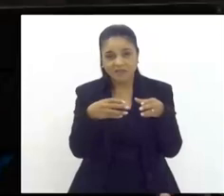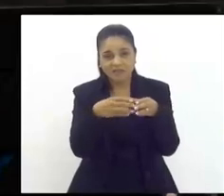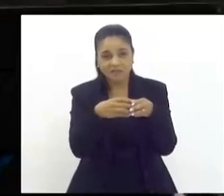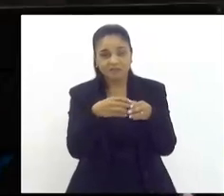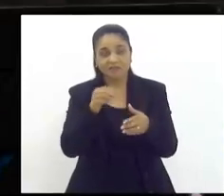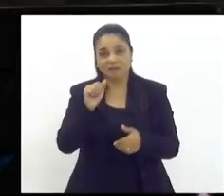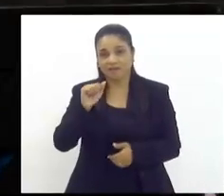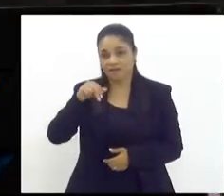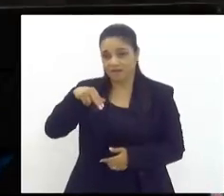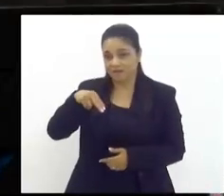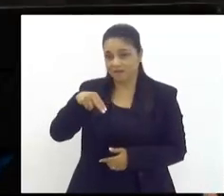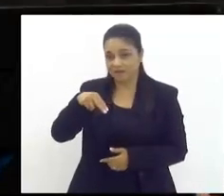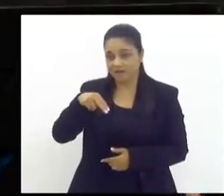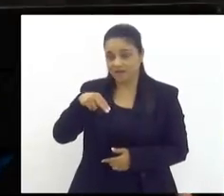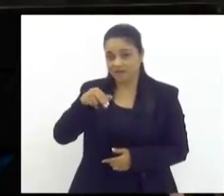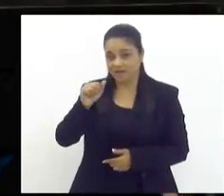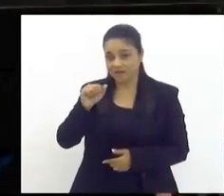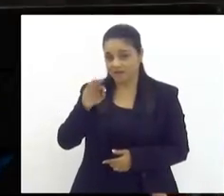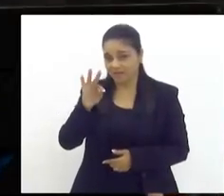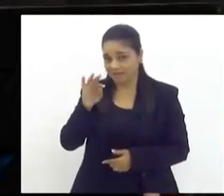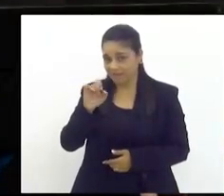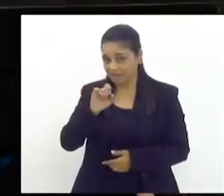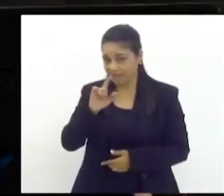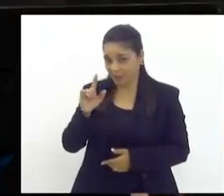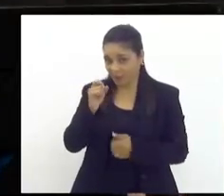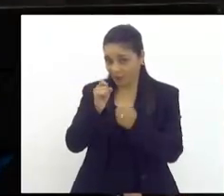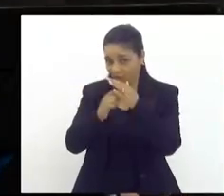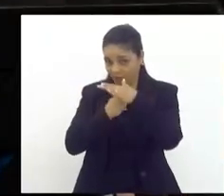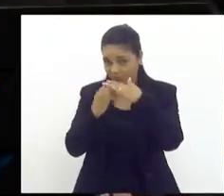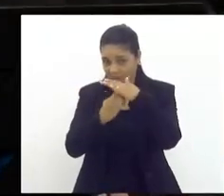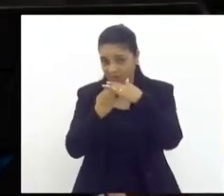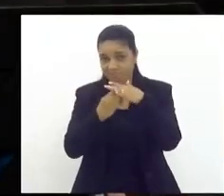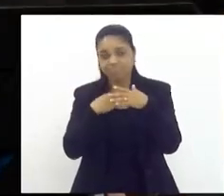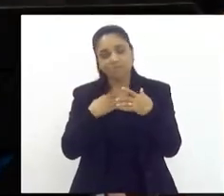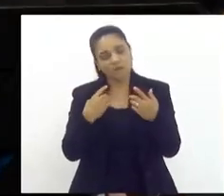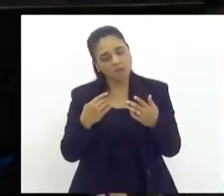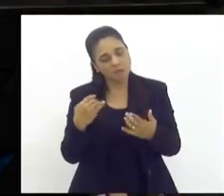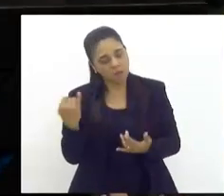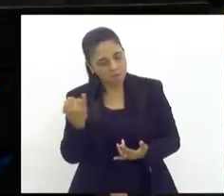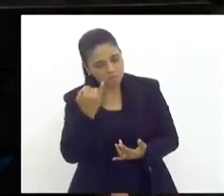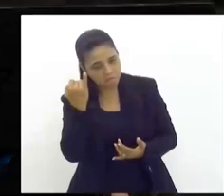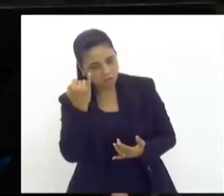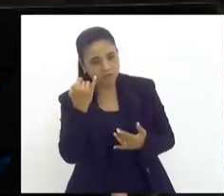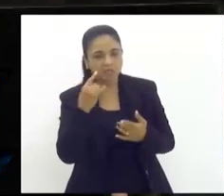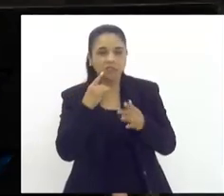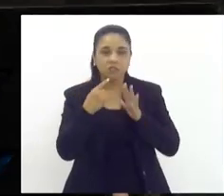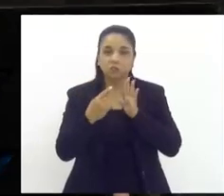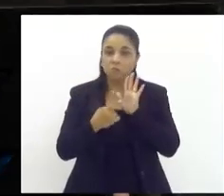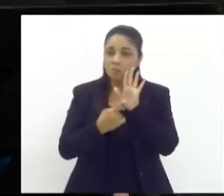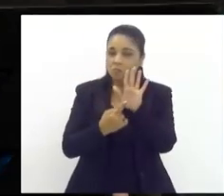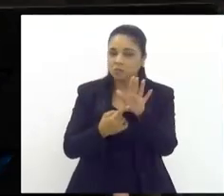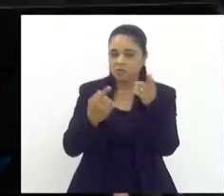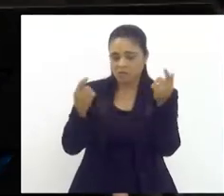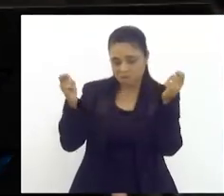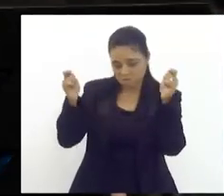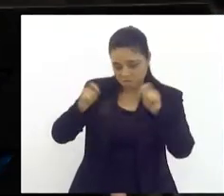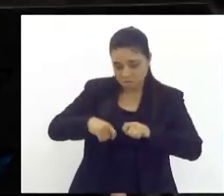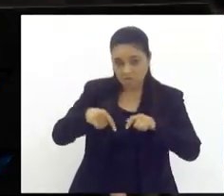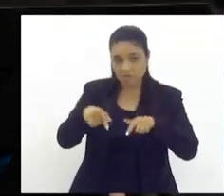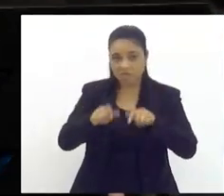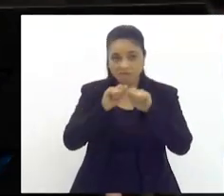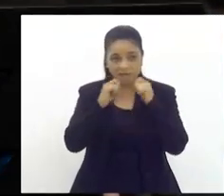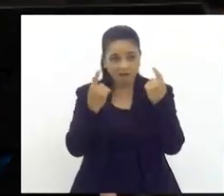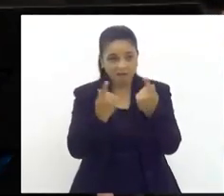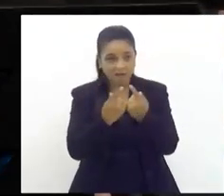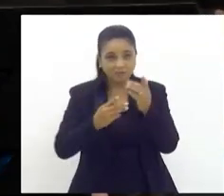ANATEL e isso é muito importante aqui fazer esse destaque porque esta casa provou um projeto de foi de